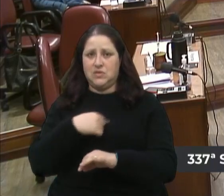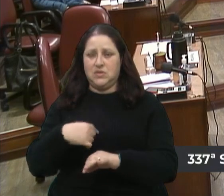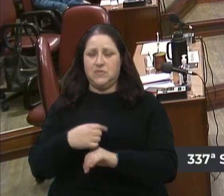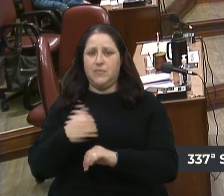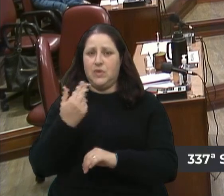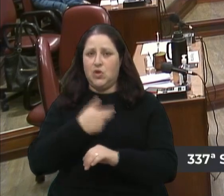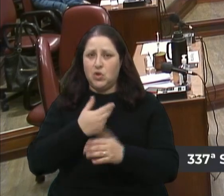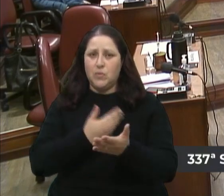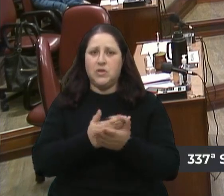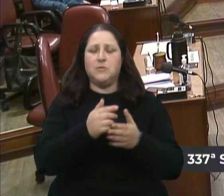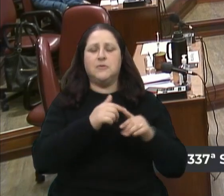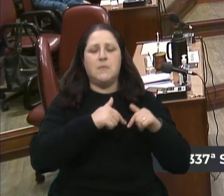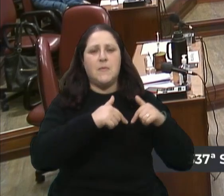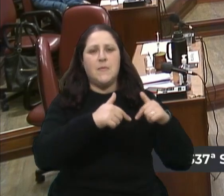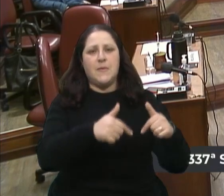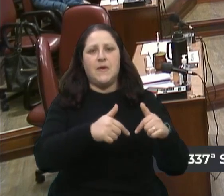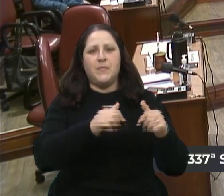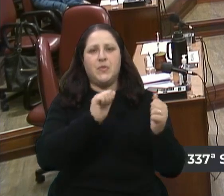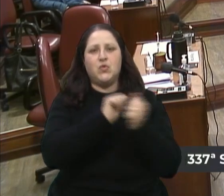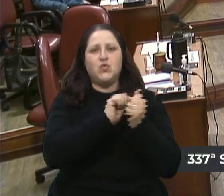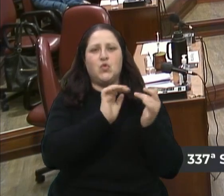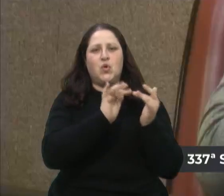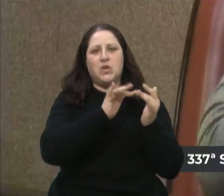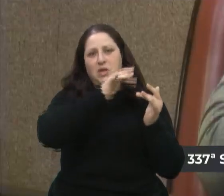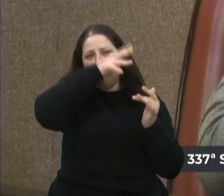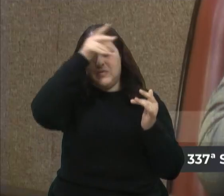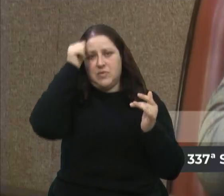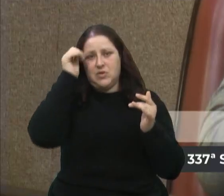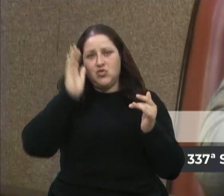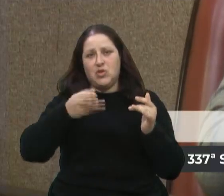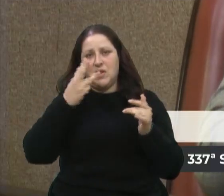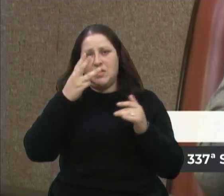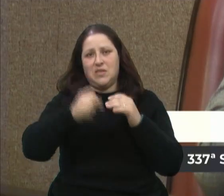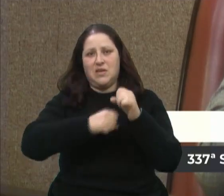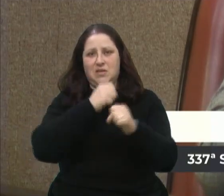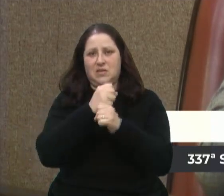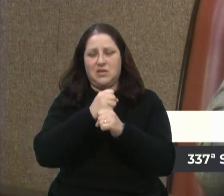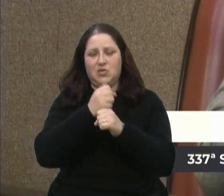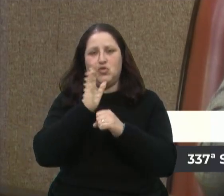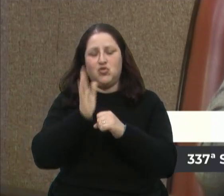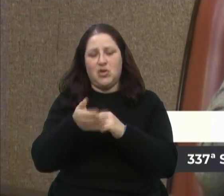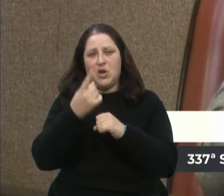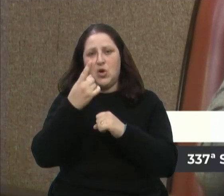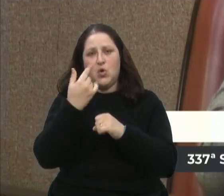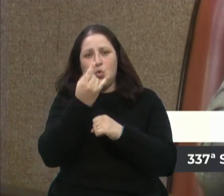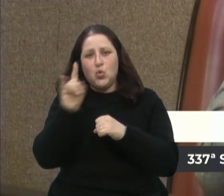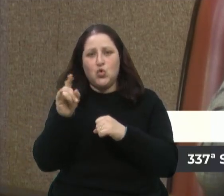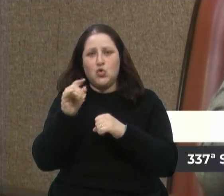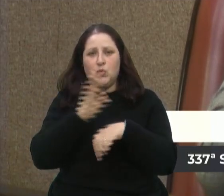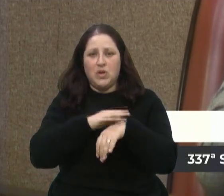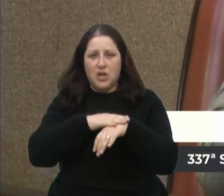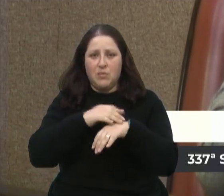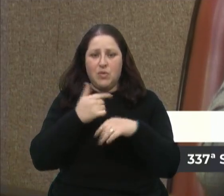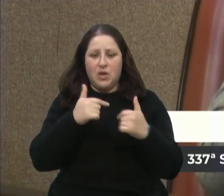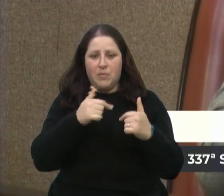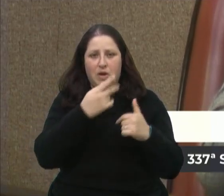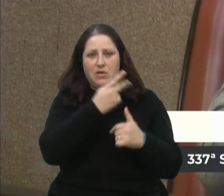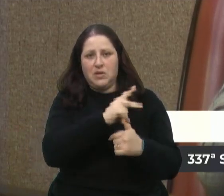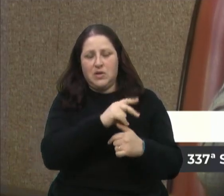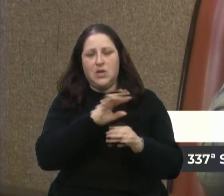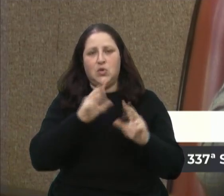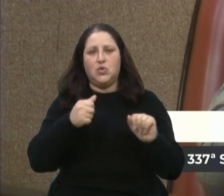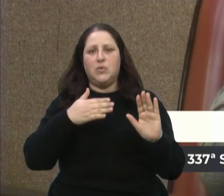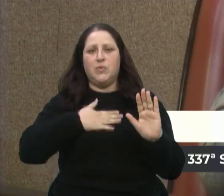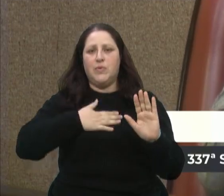a briga e foi lá com o prefeito municipal, já se passam 3 anos. Está indo já no último ano de mandato dele e toda a promessa não